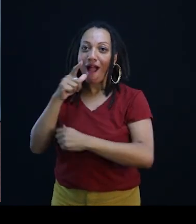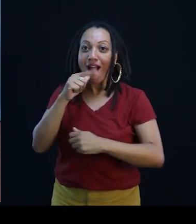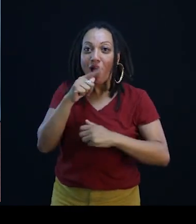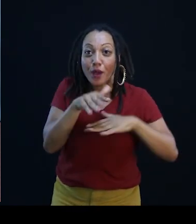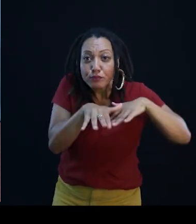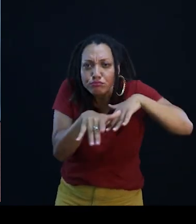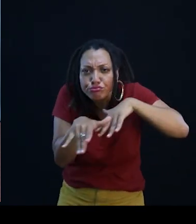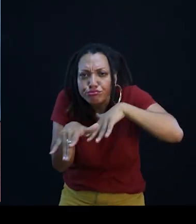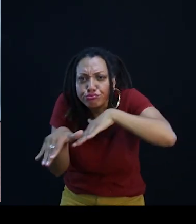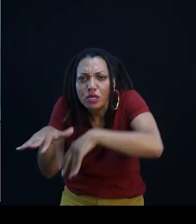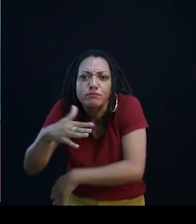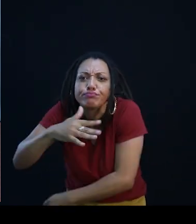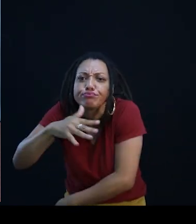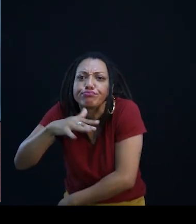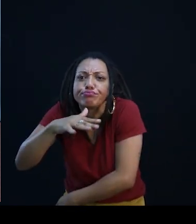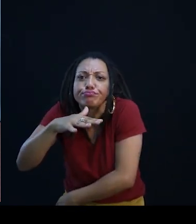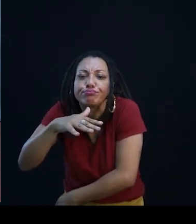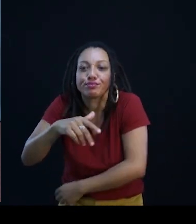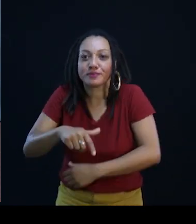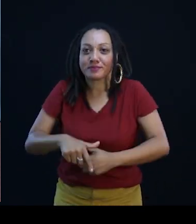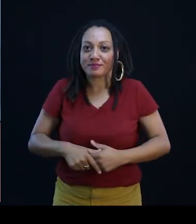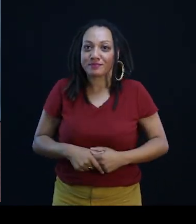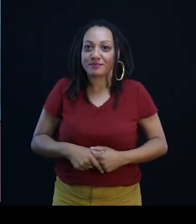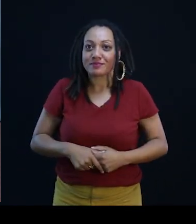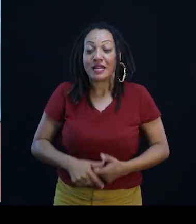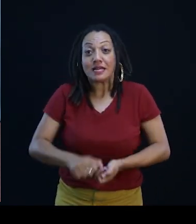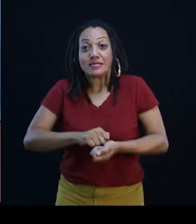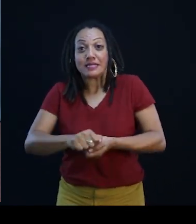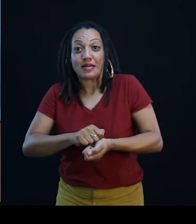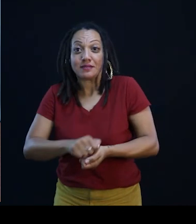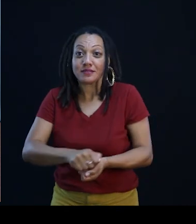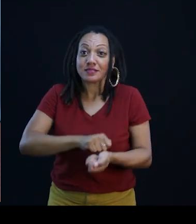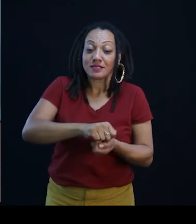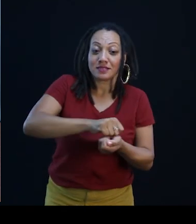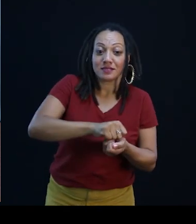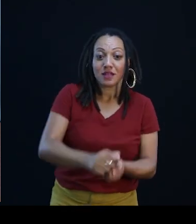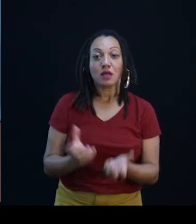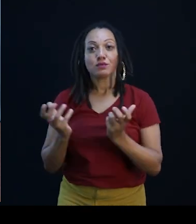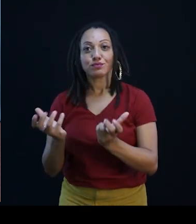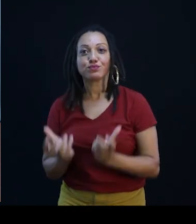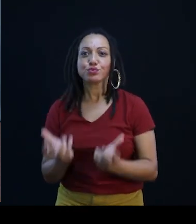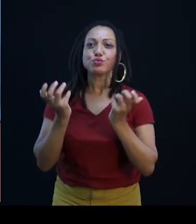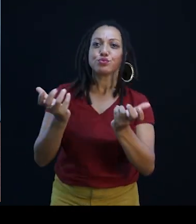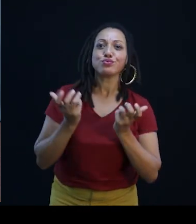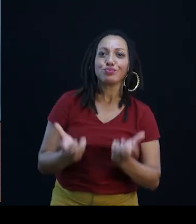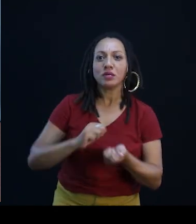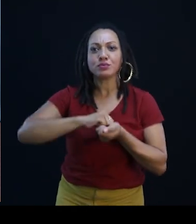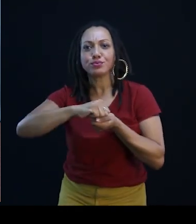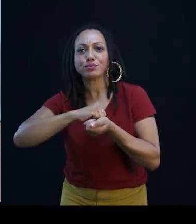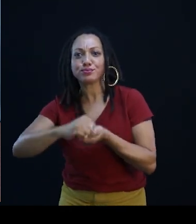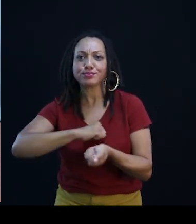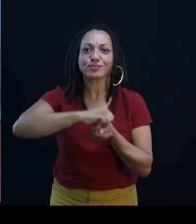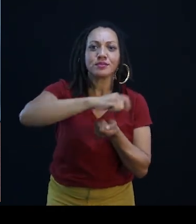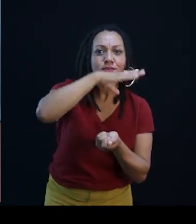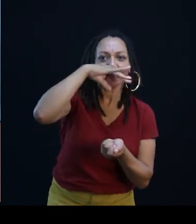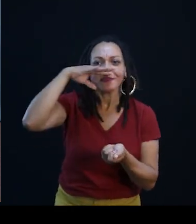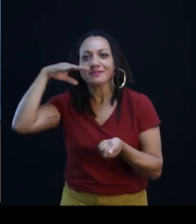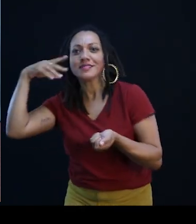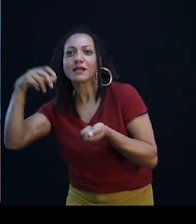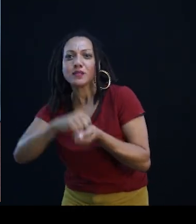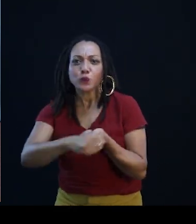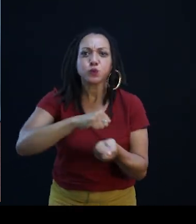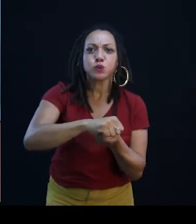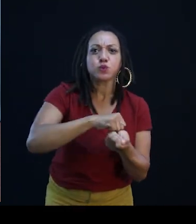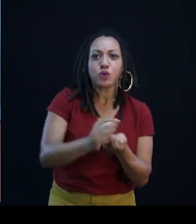e a água pequenininha. Lava, lava, lavadeira, quanto mais lava,